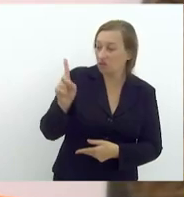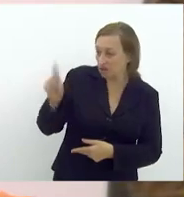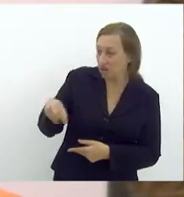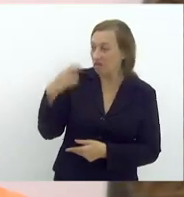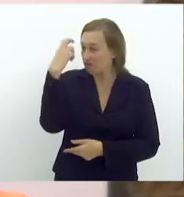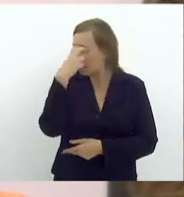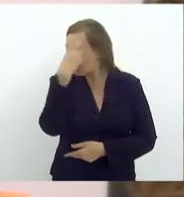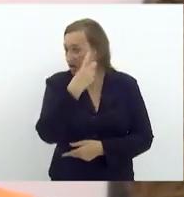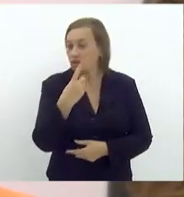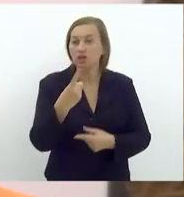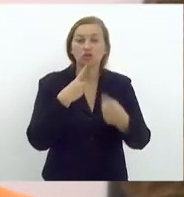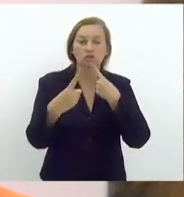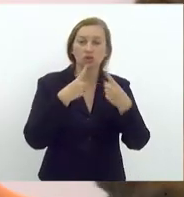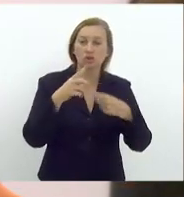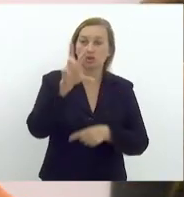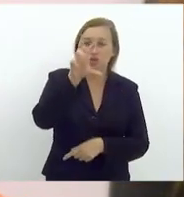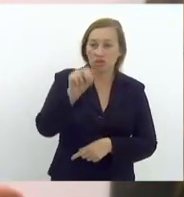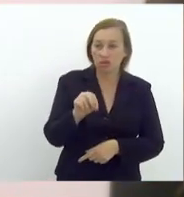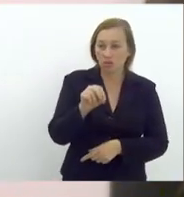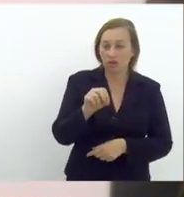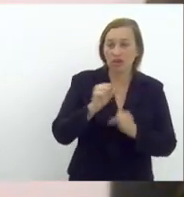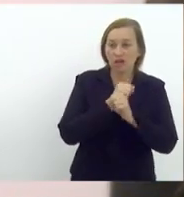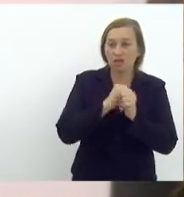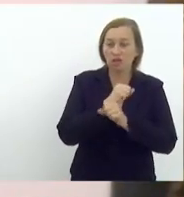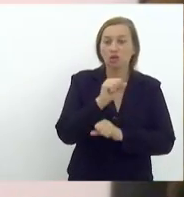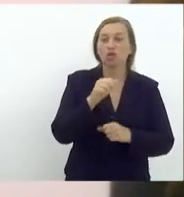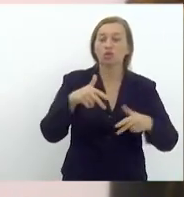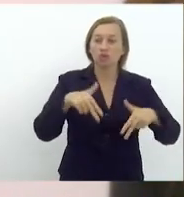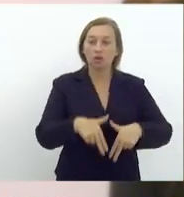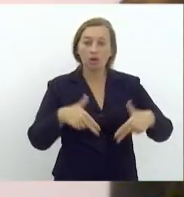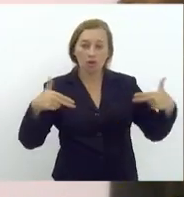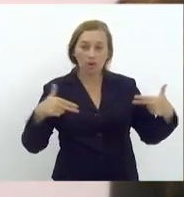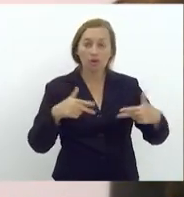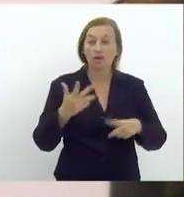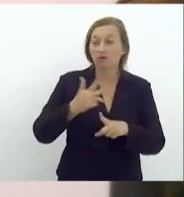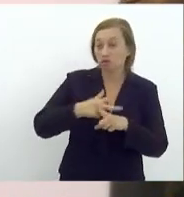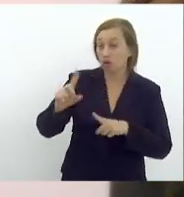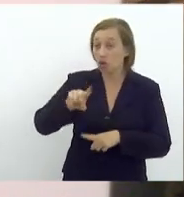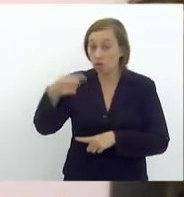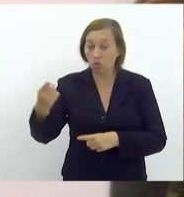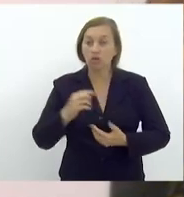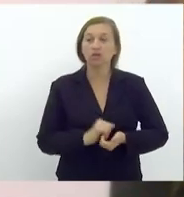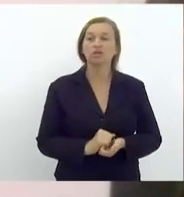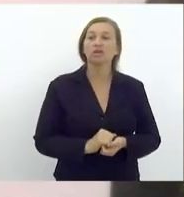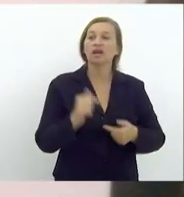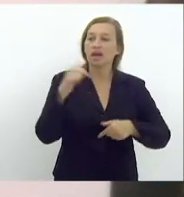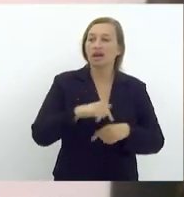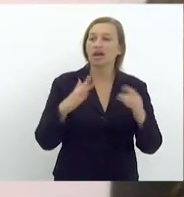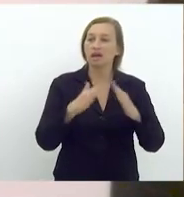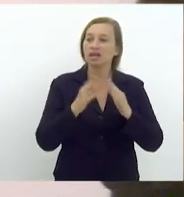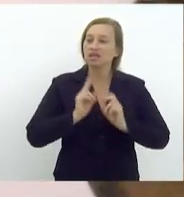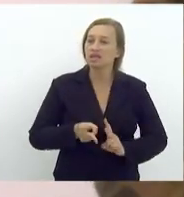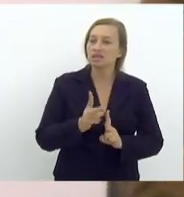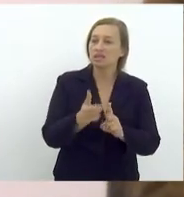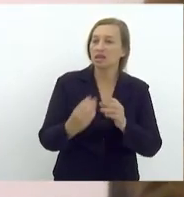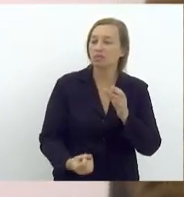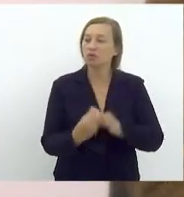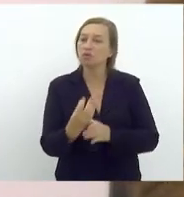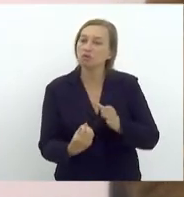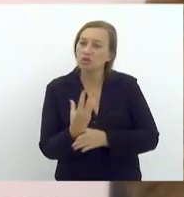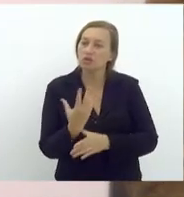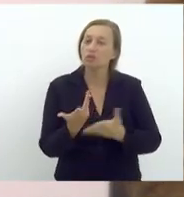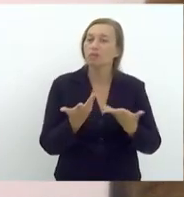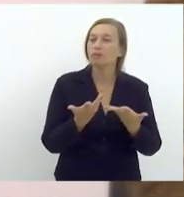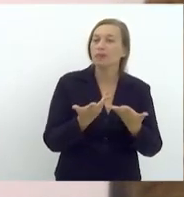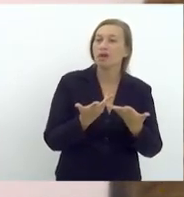levar o debate dos Cinquentenário do hip hop é uma outra Vitória e daqui da casa a gente segue produzindo proposições